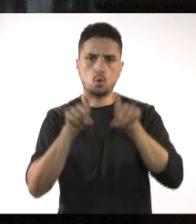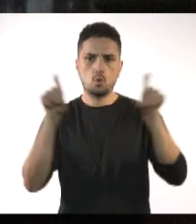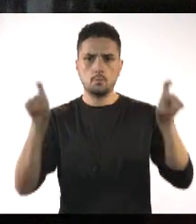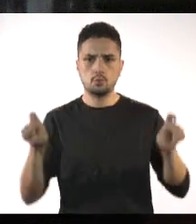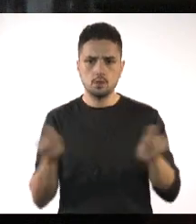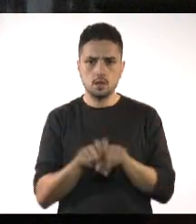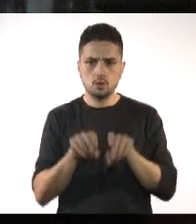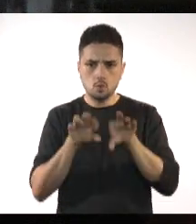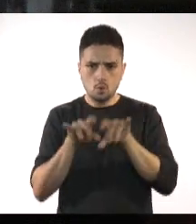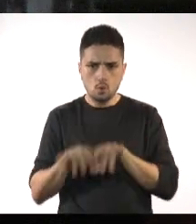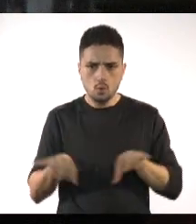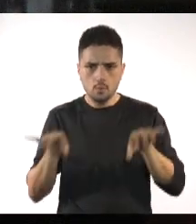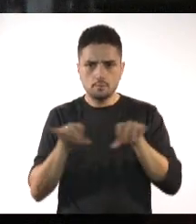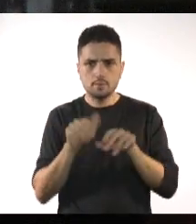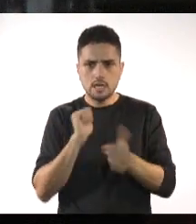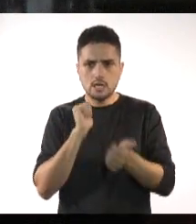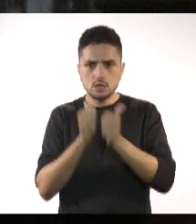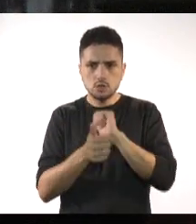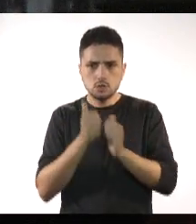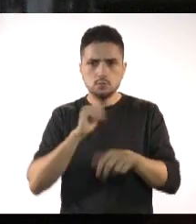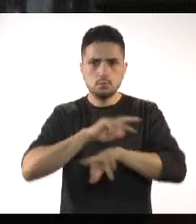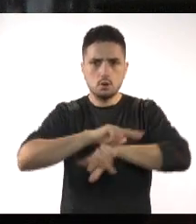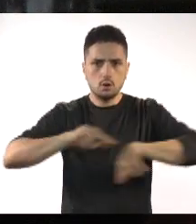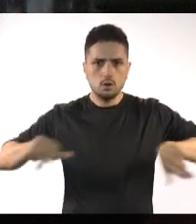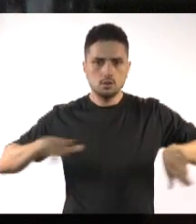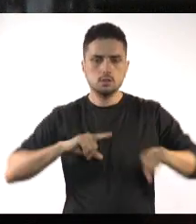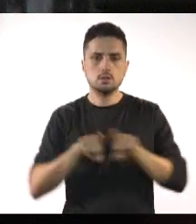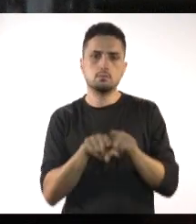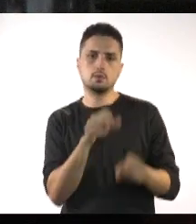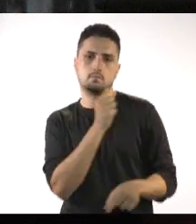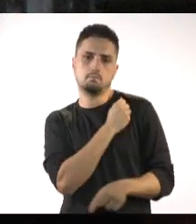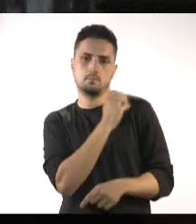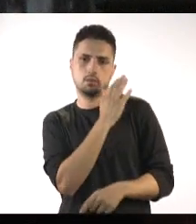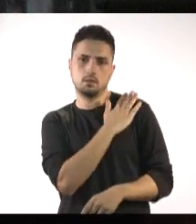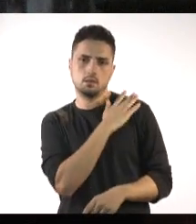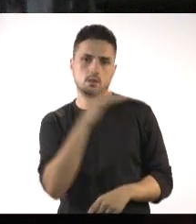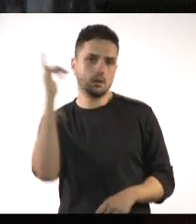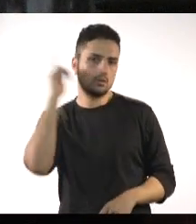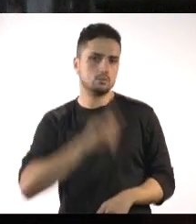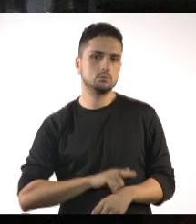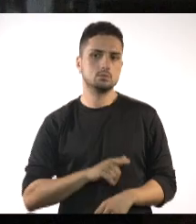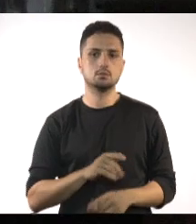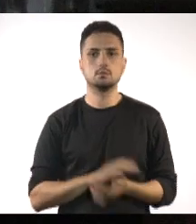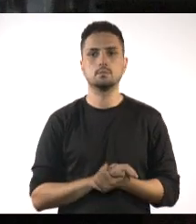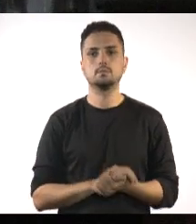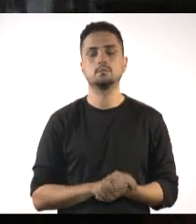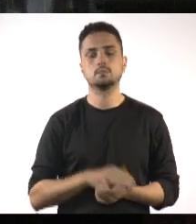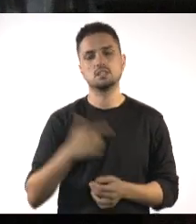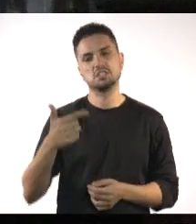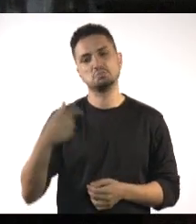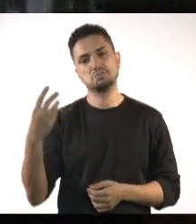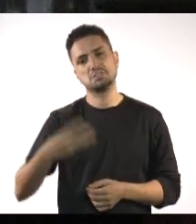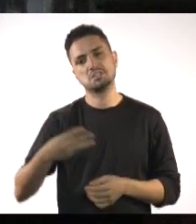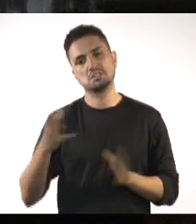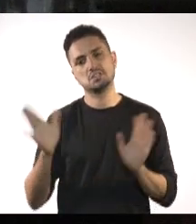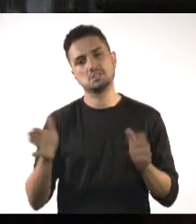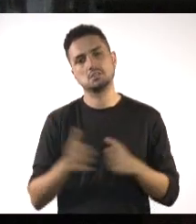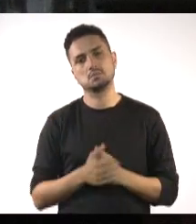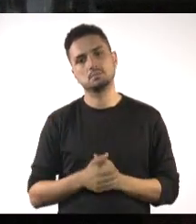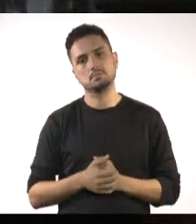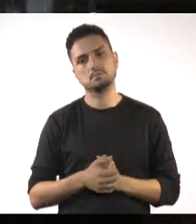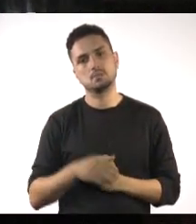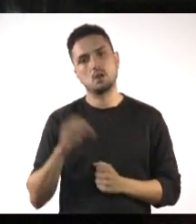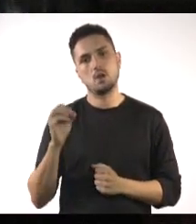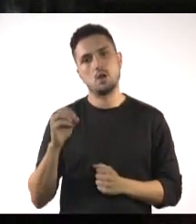questão de esporte, junto às organizações militares. Já segunda ou terceira vez que as